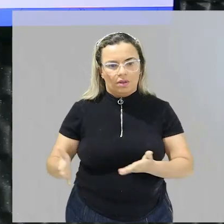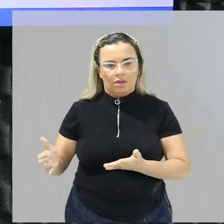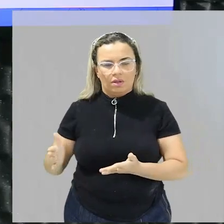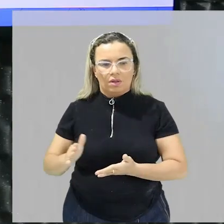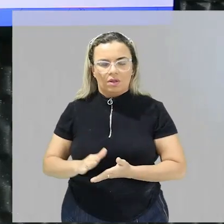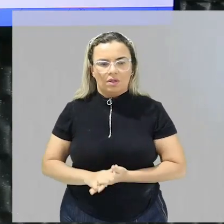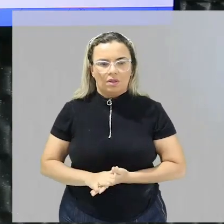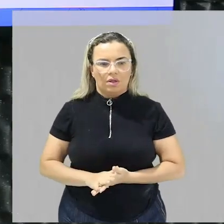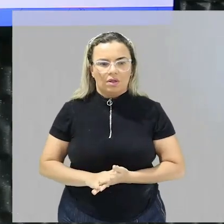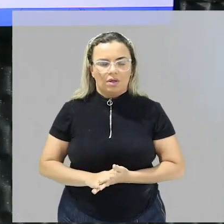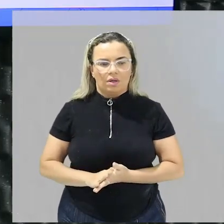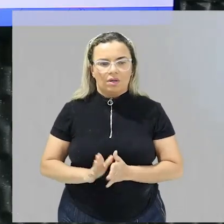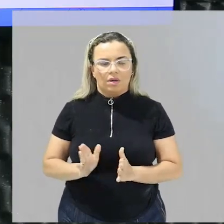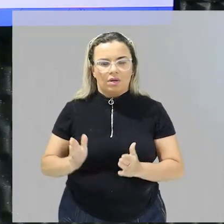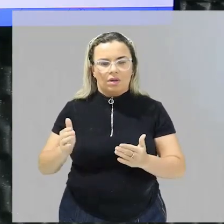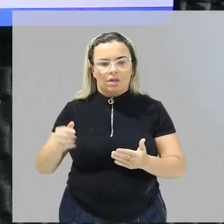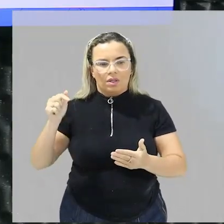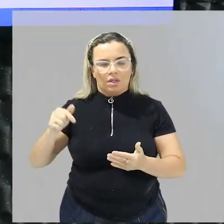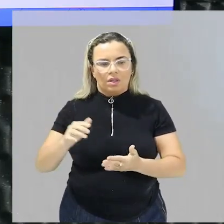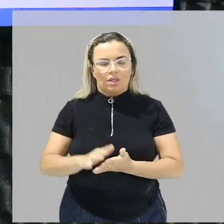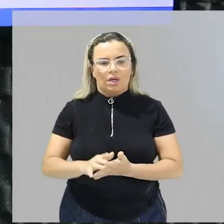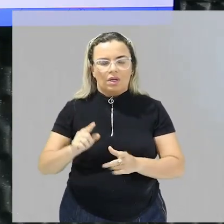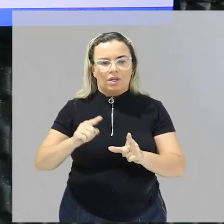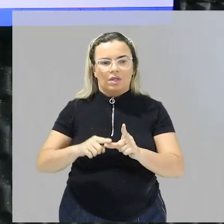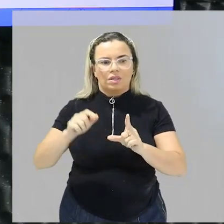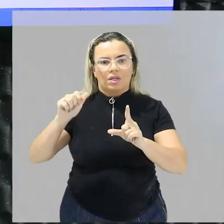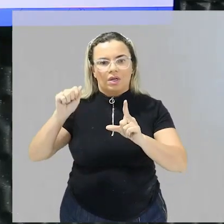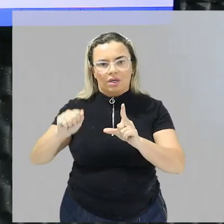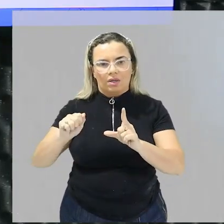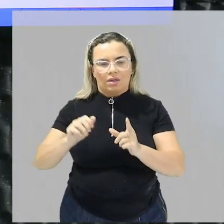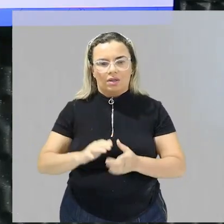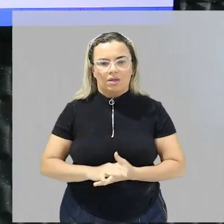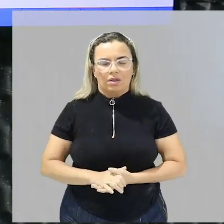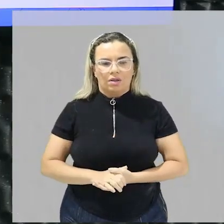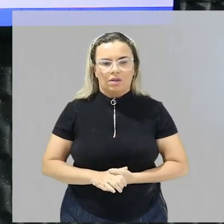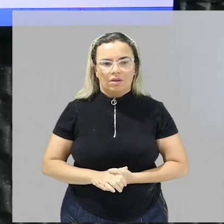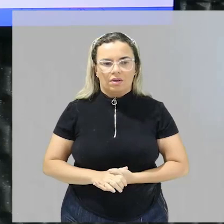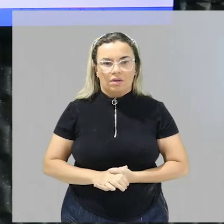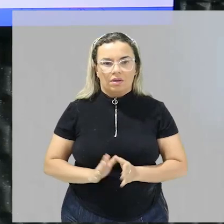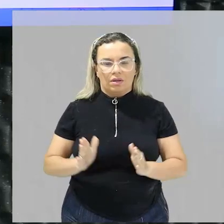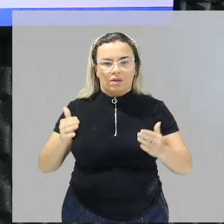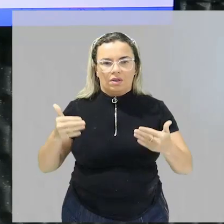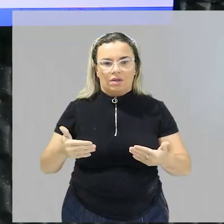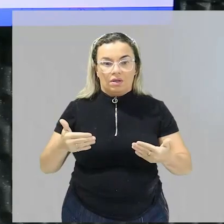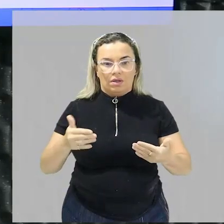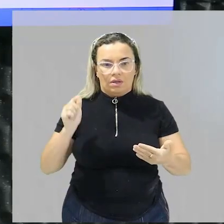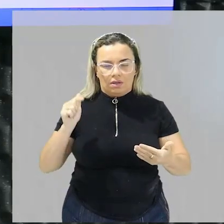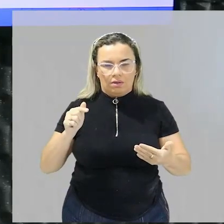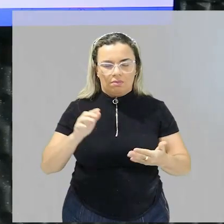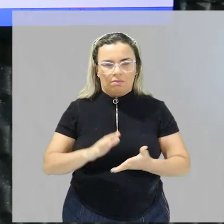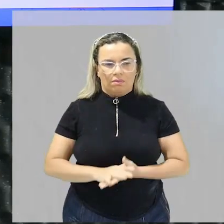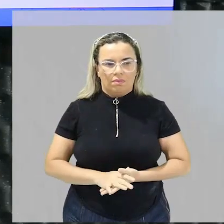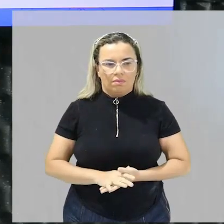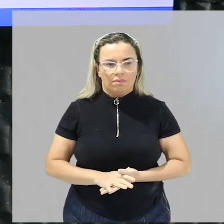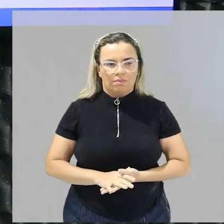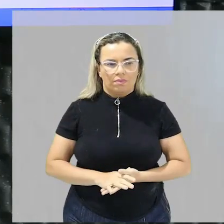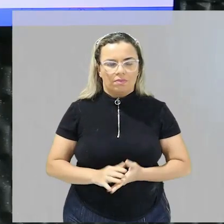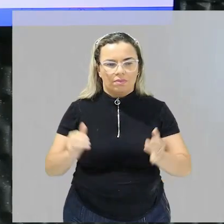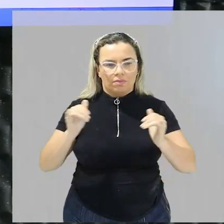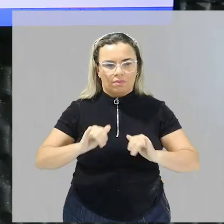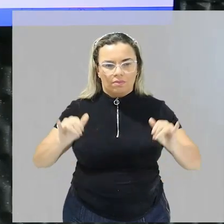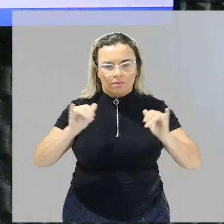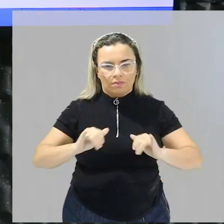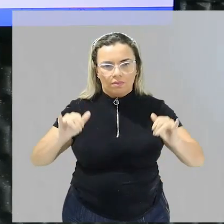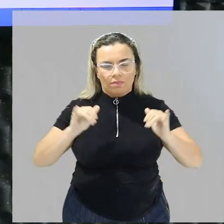A, tá? Então fica atento só para essas representações. Bom, vamos lá. foi informado para nós no enunciado, né,